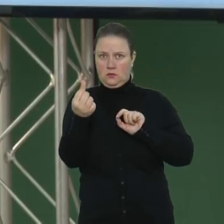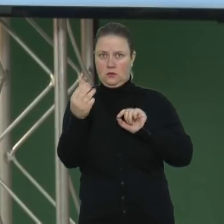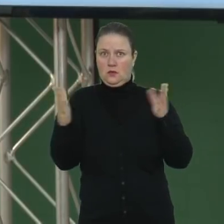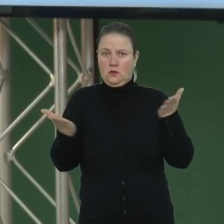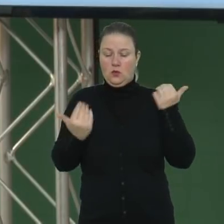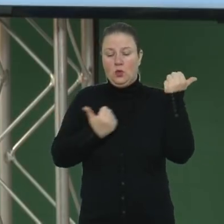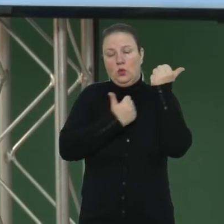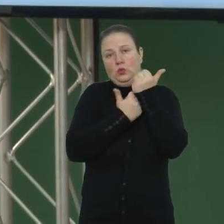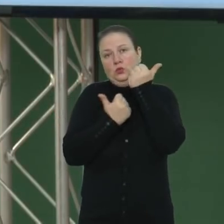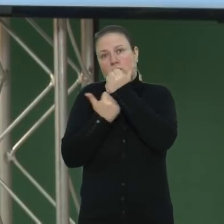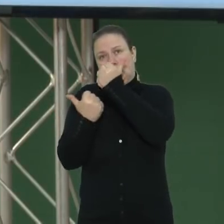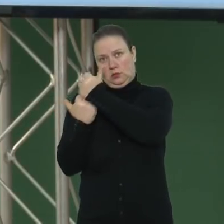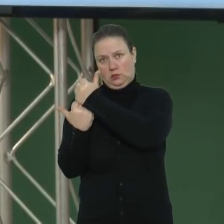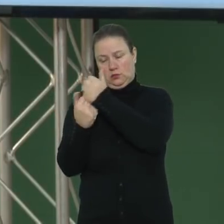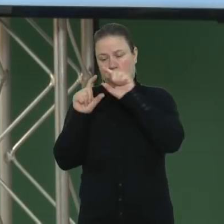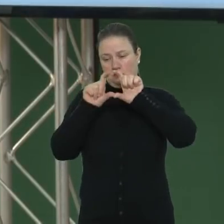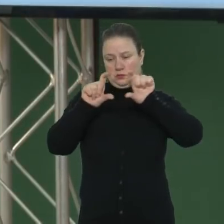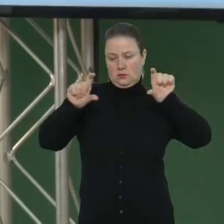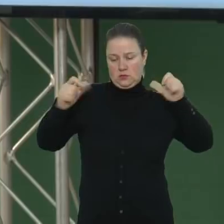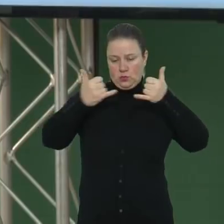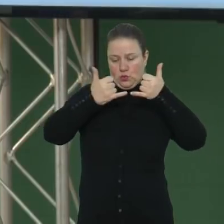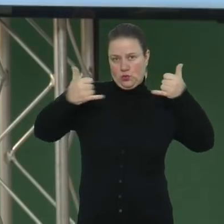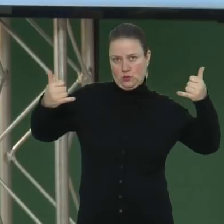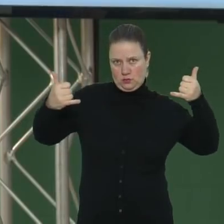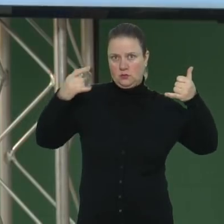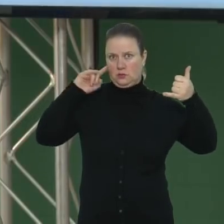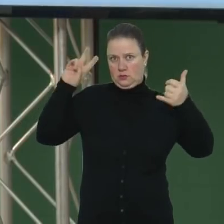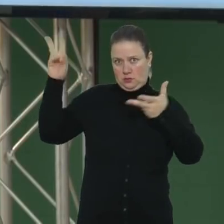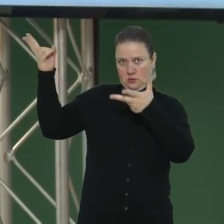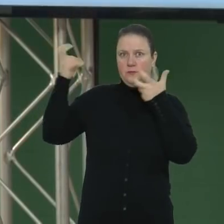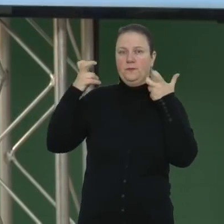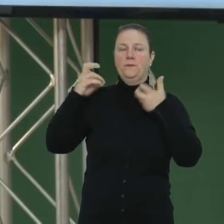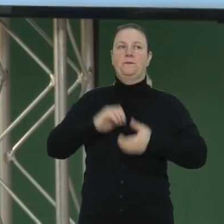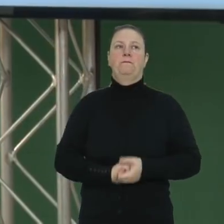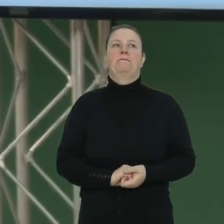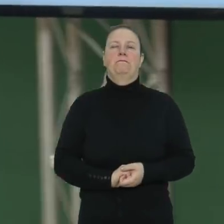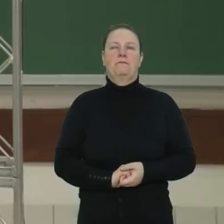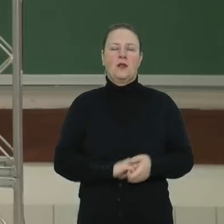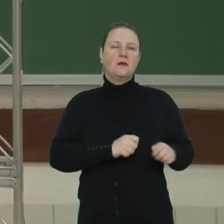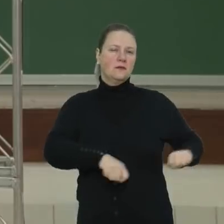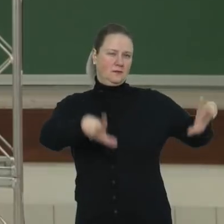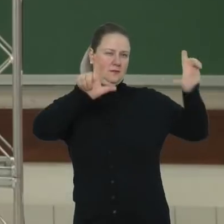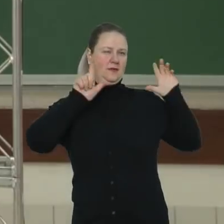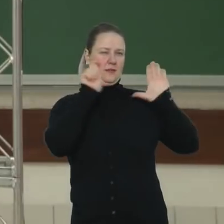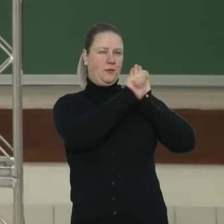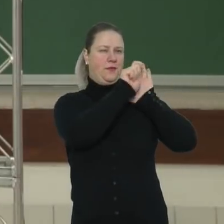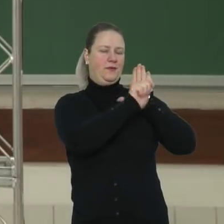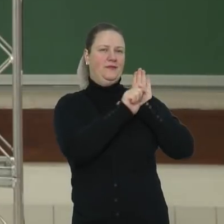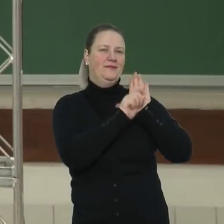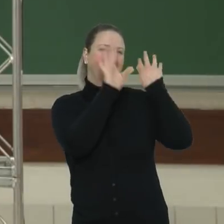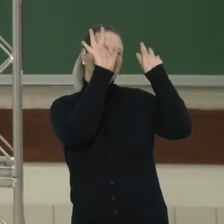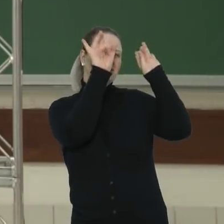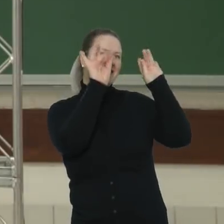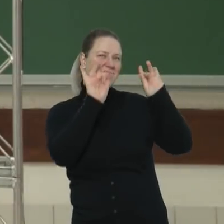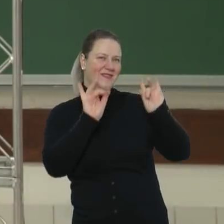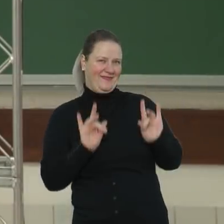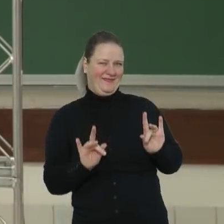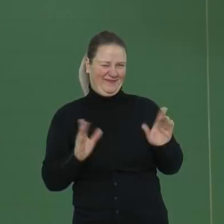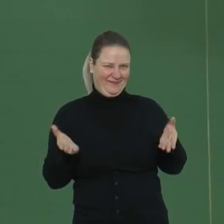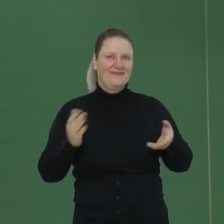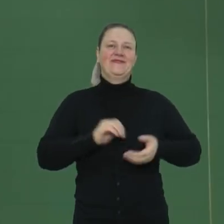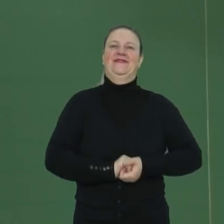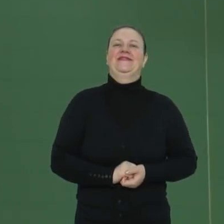na segunda linha. Então, eu vou fazer para vocês no quadro também, para que fique um pouquinho mais detalhado para vocês. Então, a gente tinha